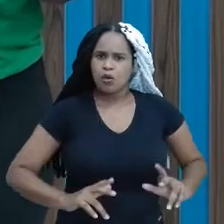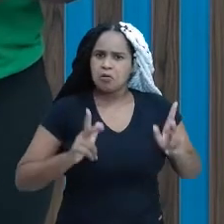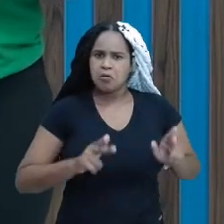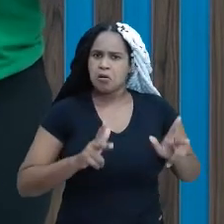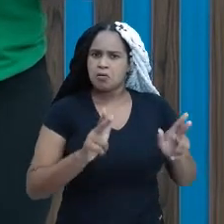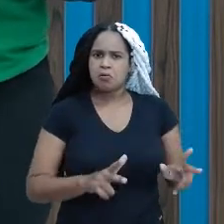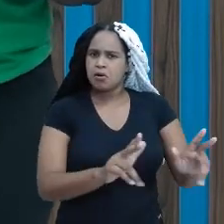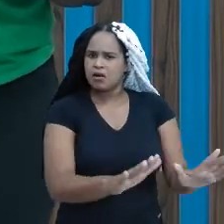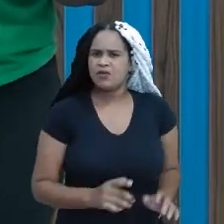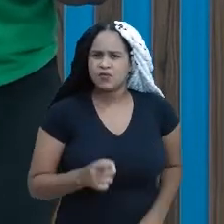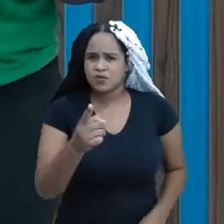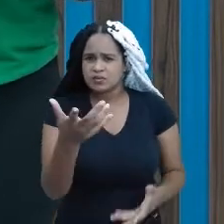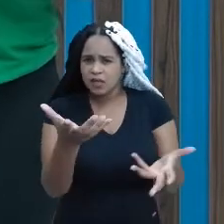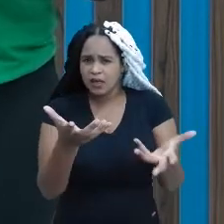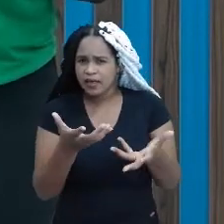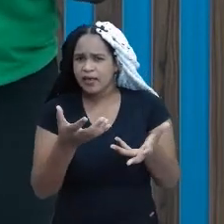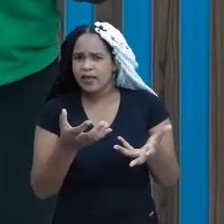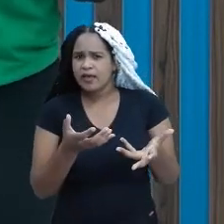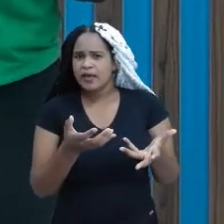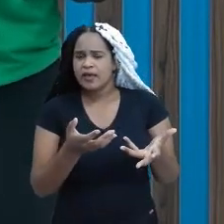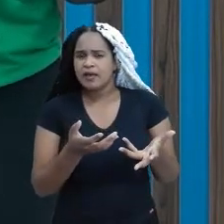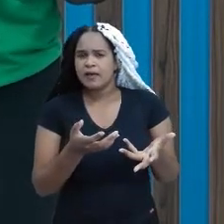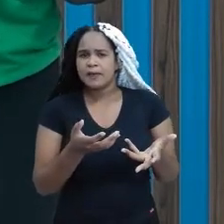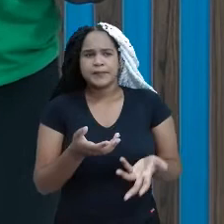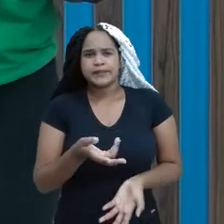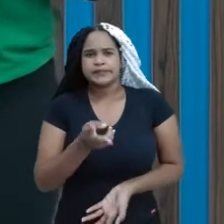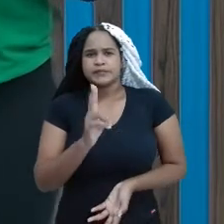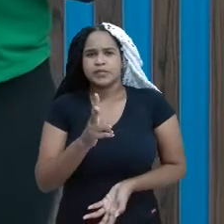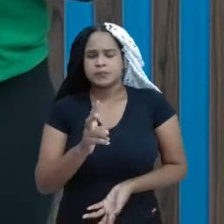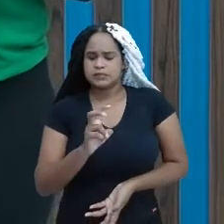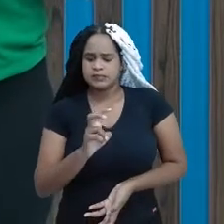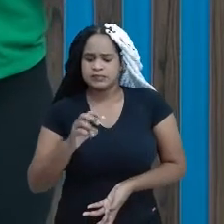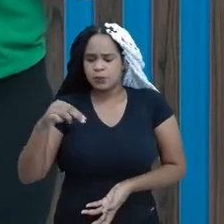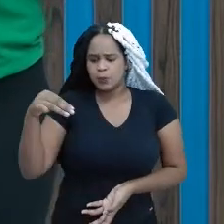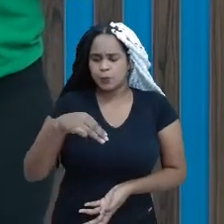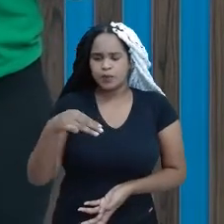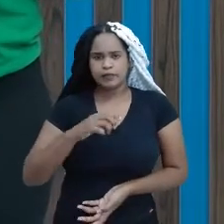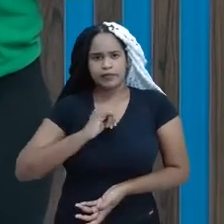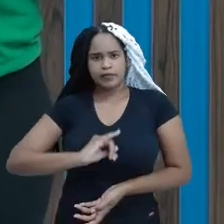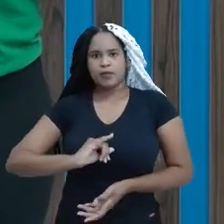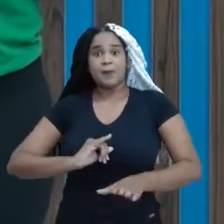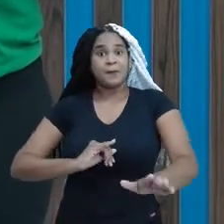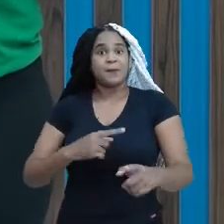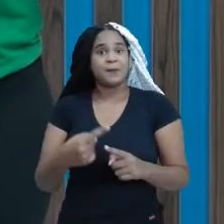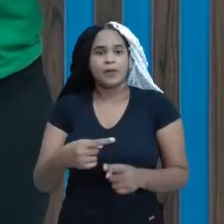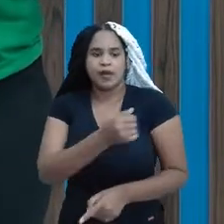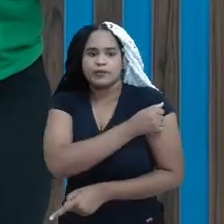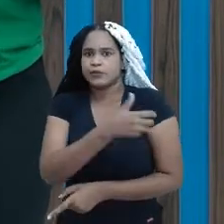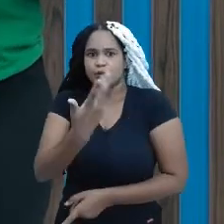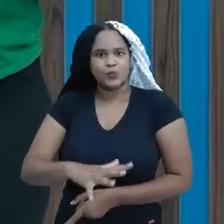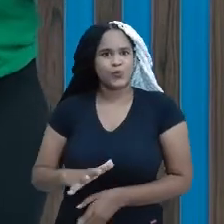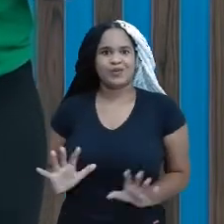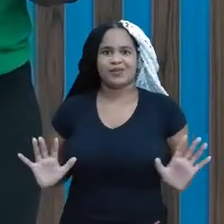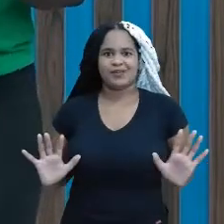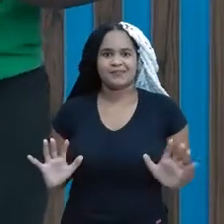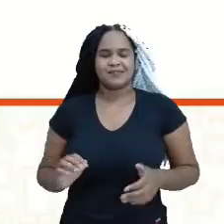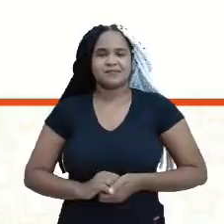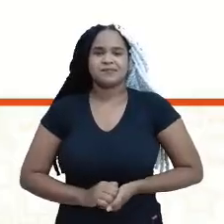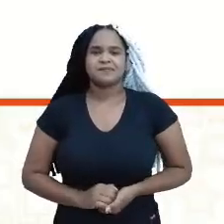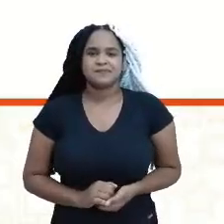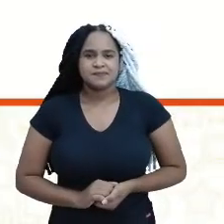acontecer? Você vai querer perder 5 minutos de intervalo? Porque eles não querem perder nem um segundo, quanto mais 5 minutos.